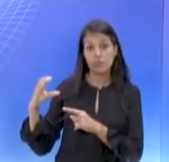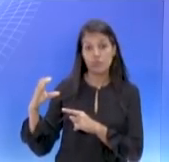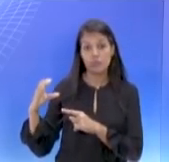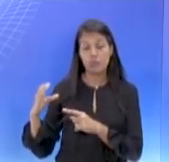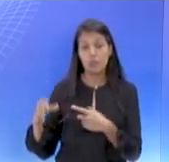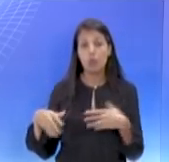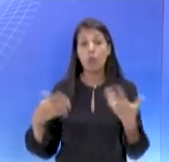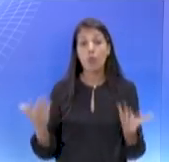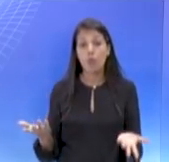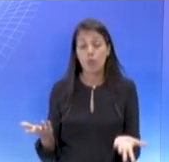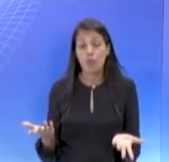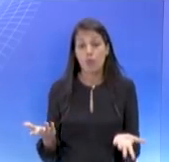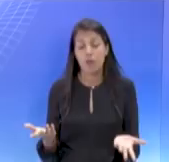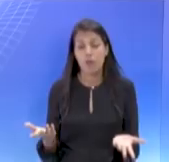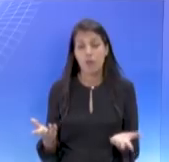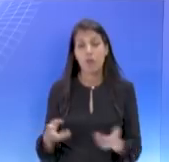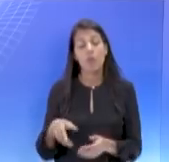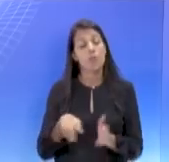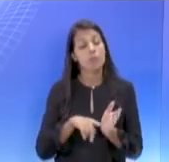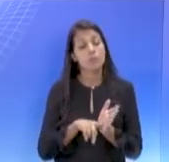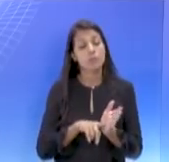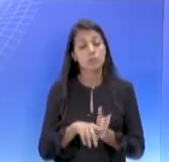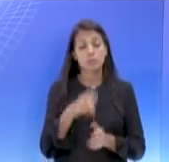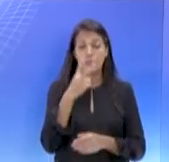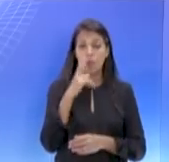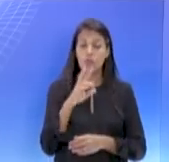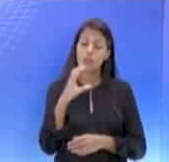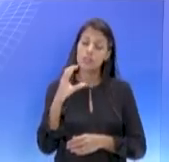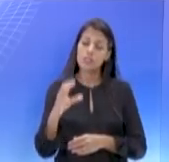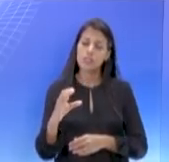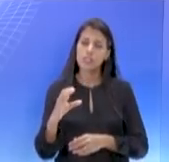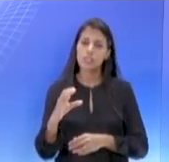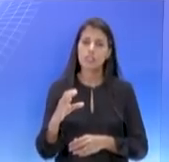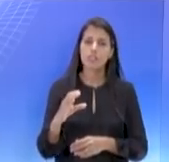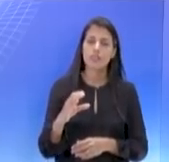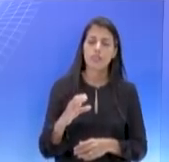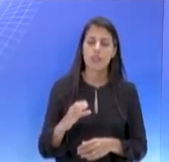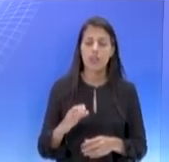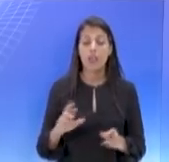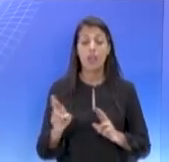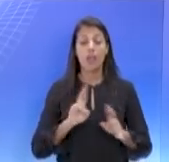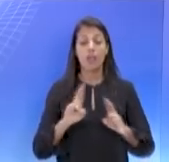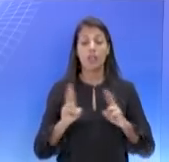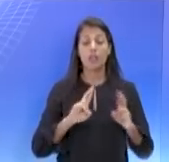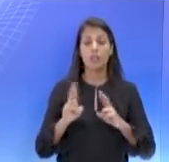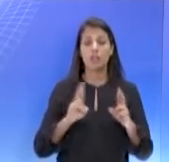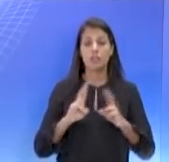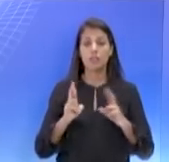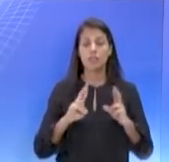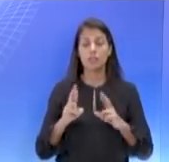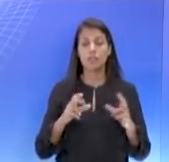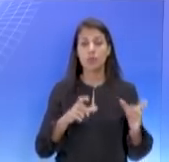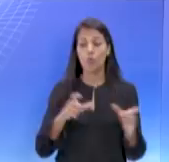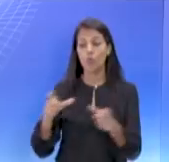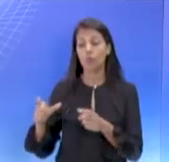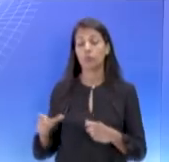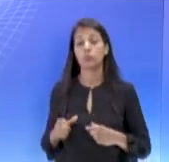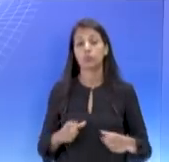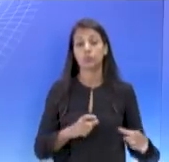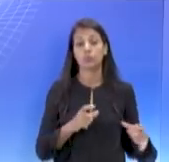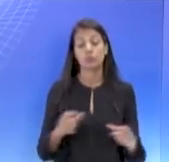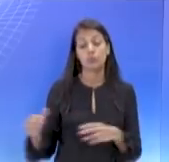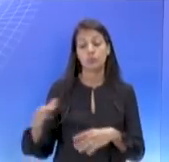C. Olha só, exploração intensiva de recursos naturais? Mas não é só isso. Olha, a letra C está mais completa. Uma